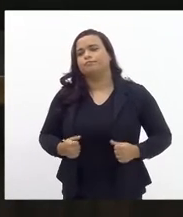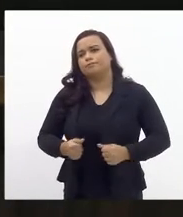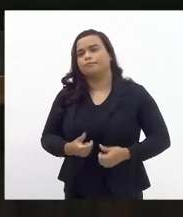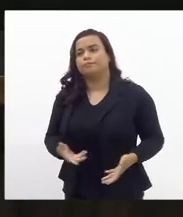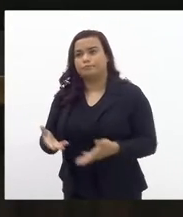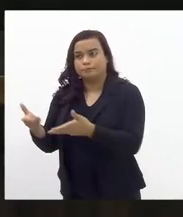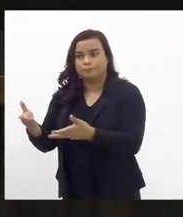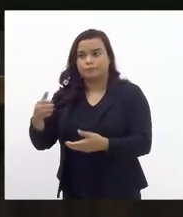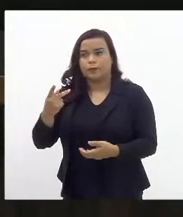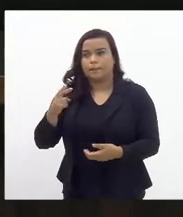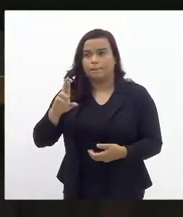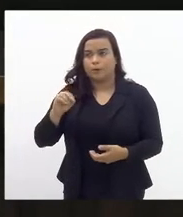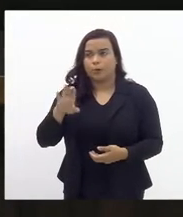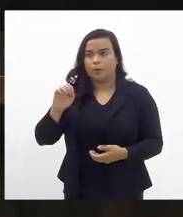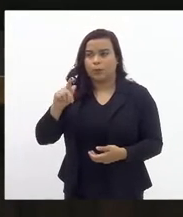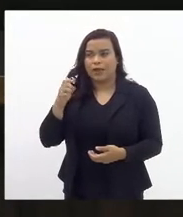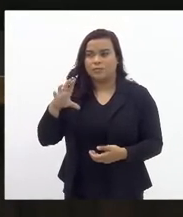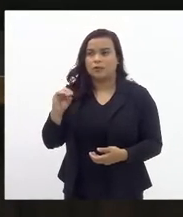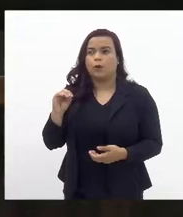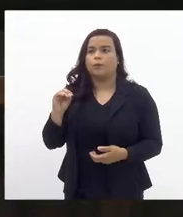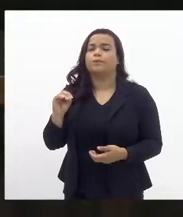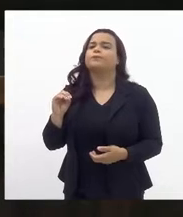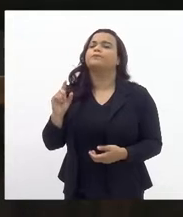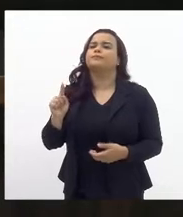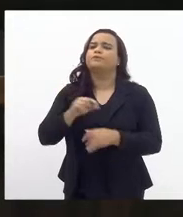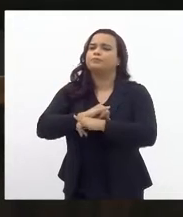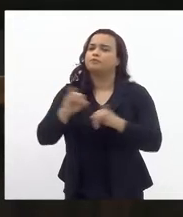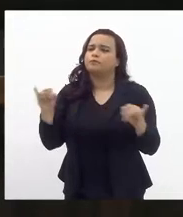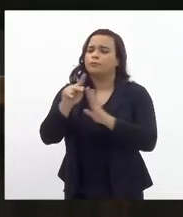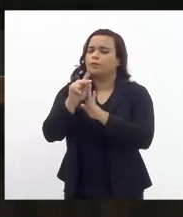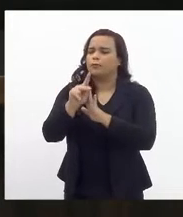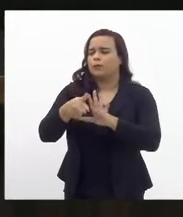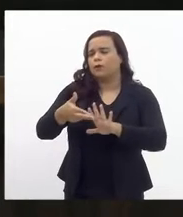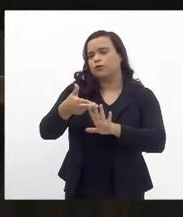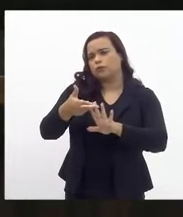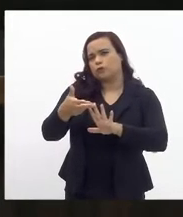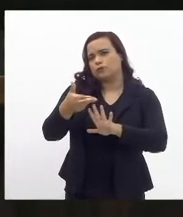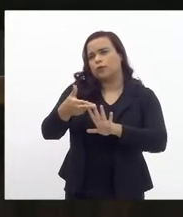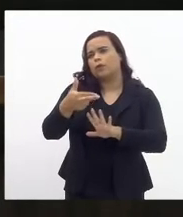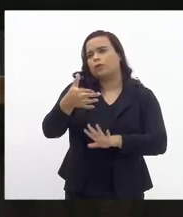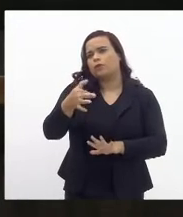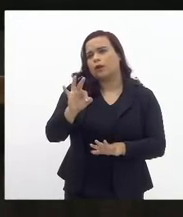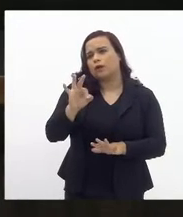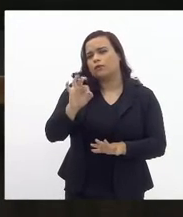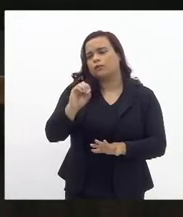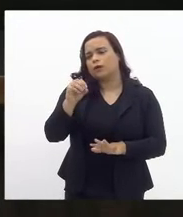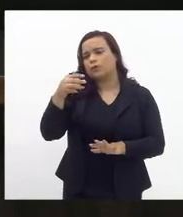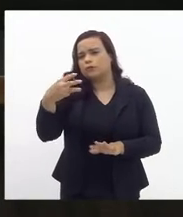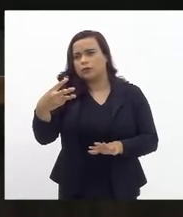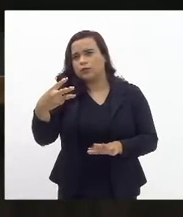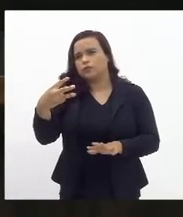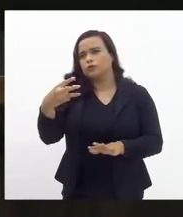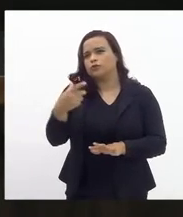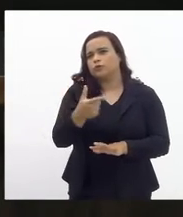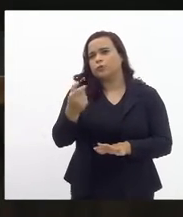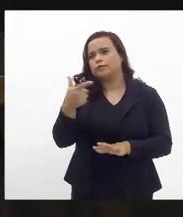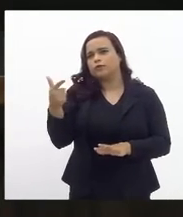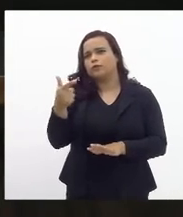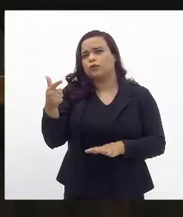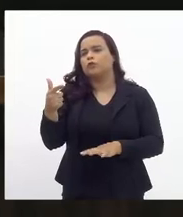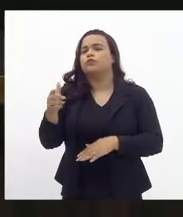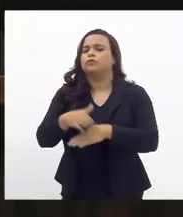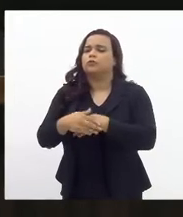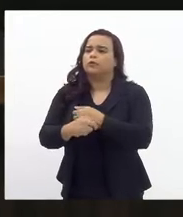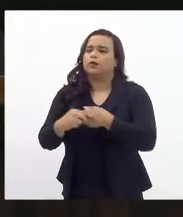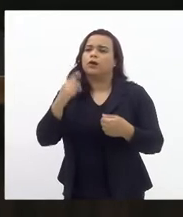à promulgação. Anuncio o projeto de resolução número 1003 de 2022, de autoria do deputado delegado Carlos Augusto,